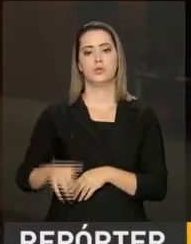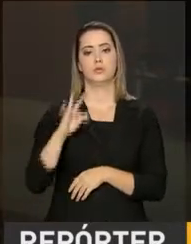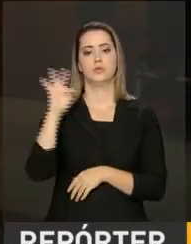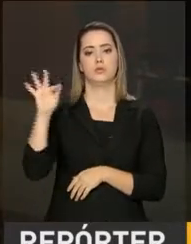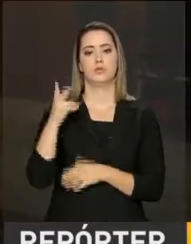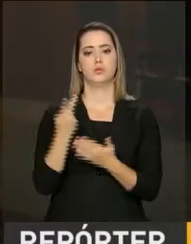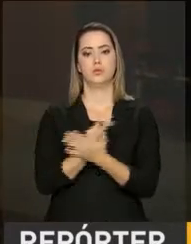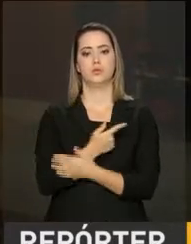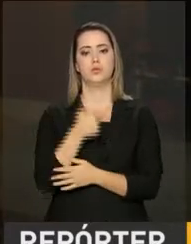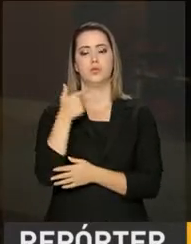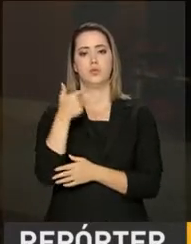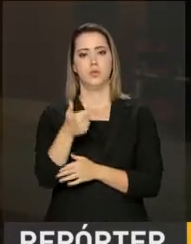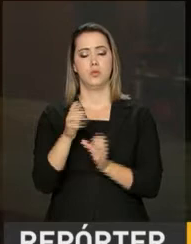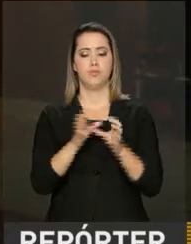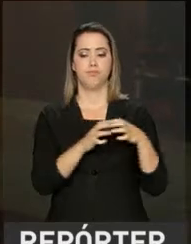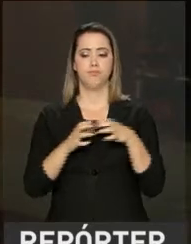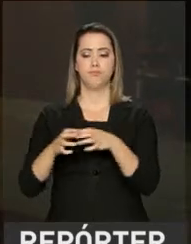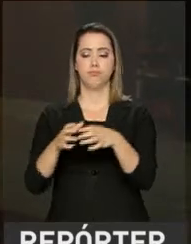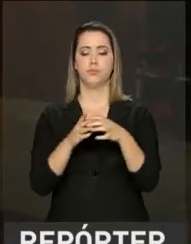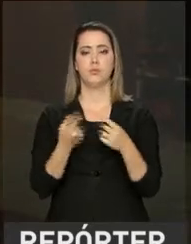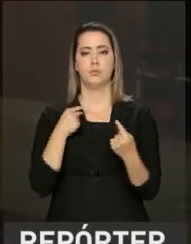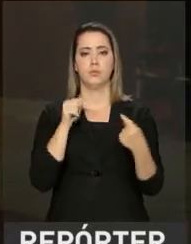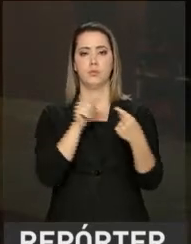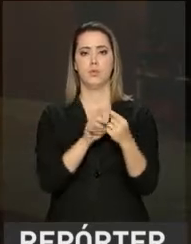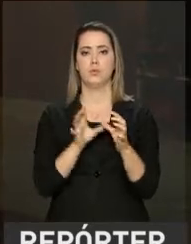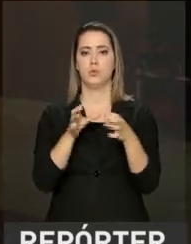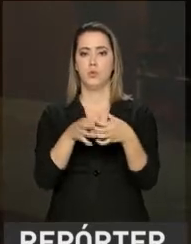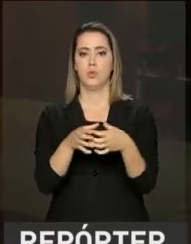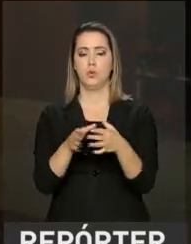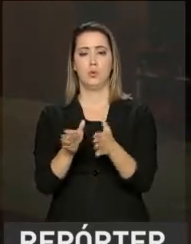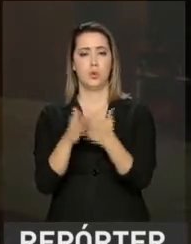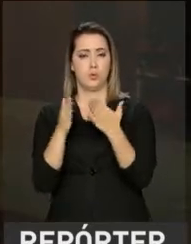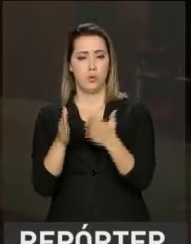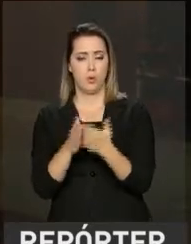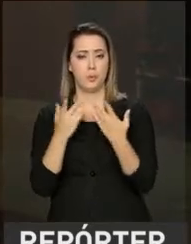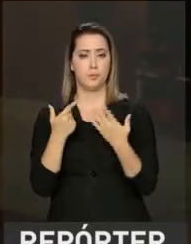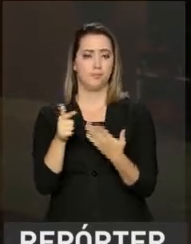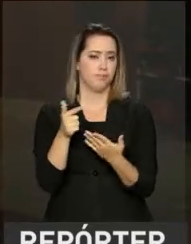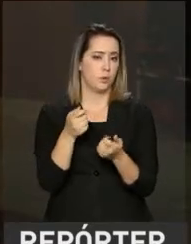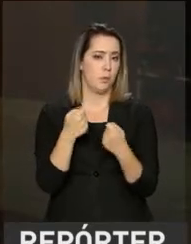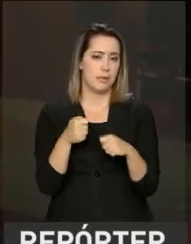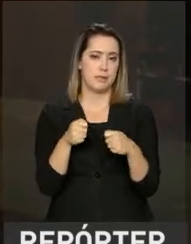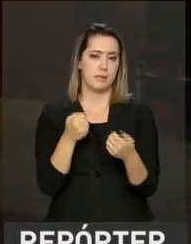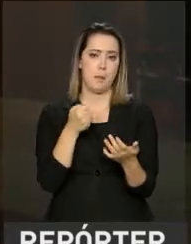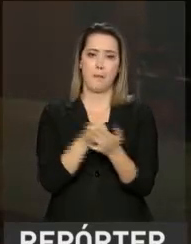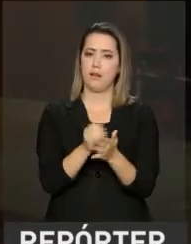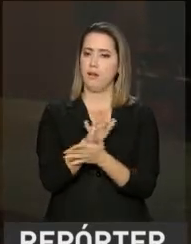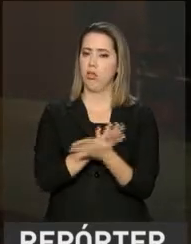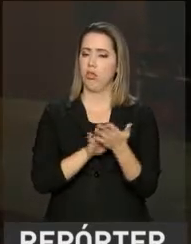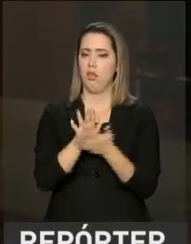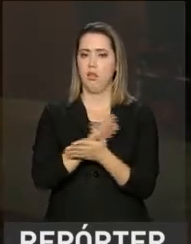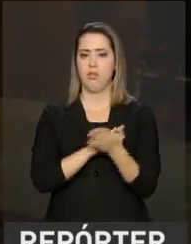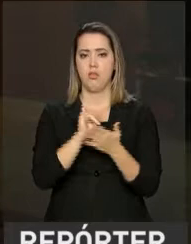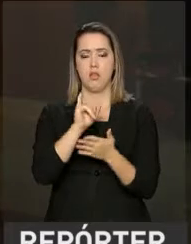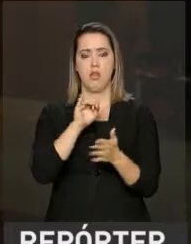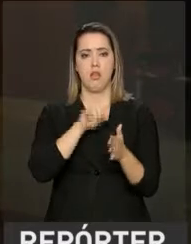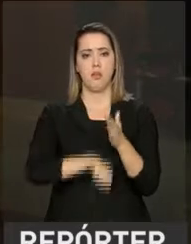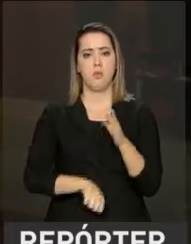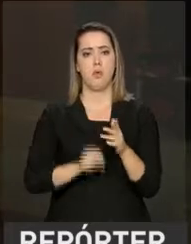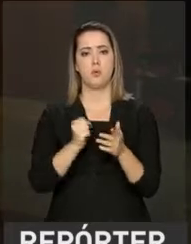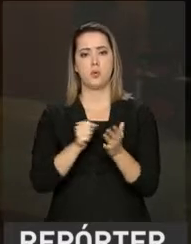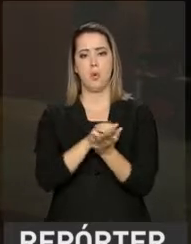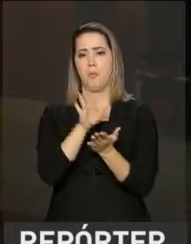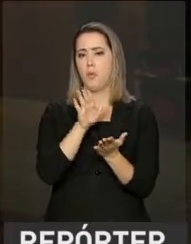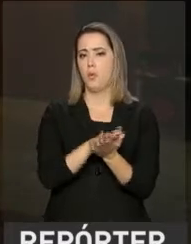acontecer em duas frentes uma voltada às famílias de baixa renda que não vão precisar pagar qualquer imposto multa